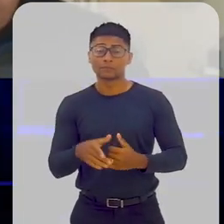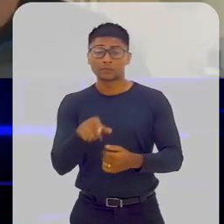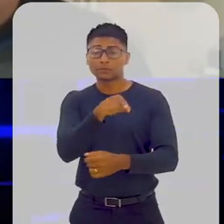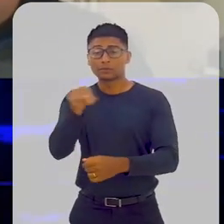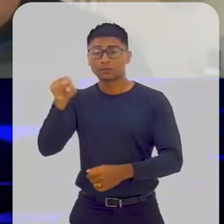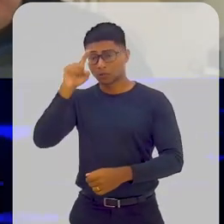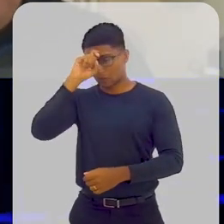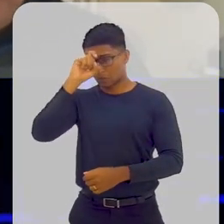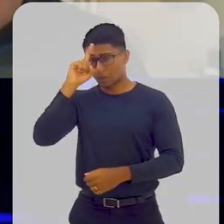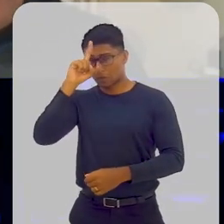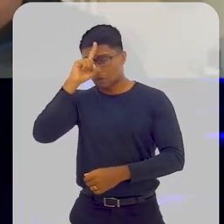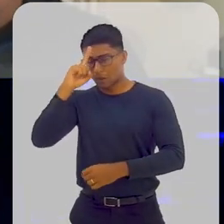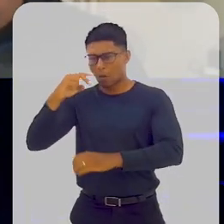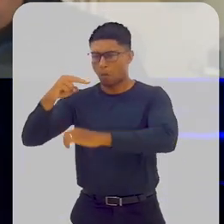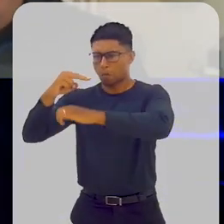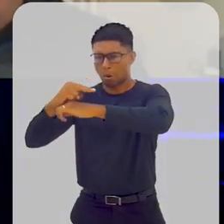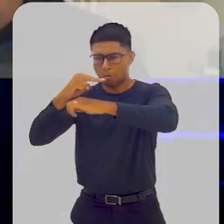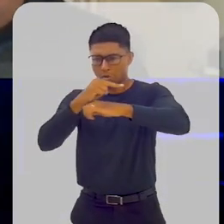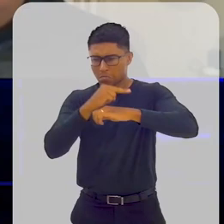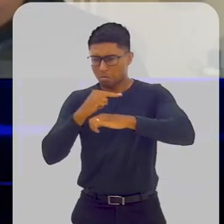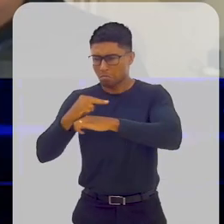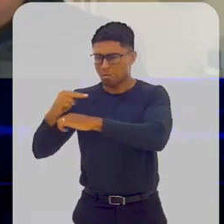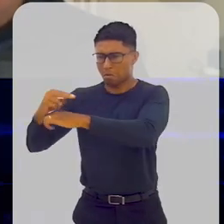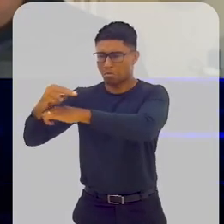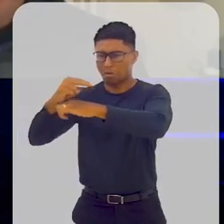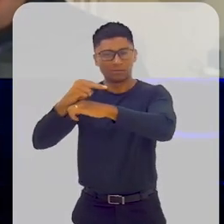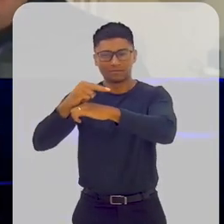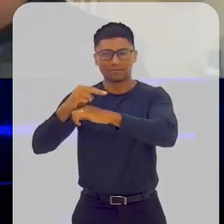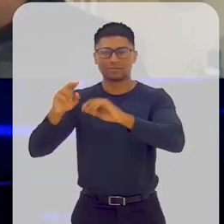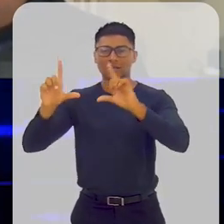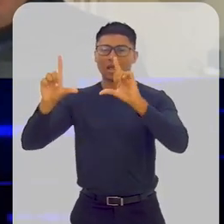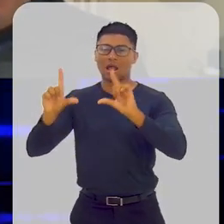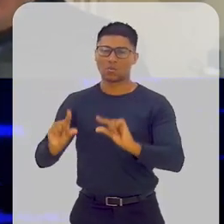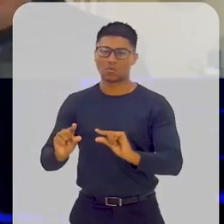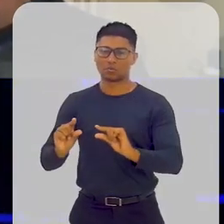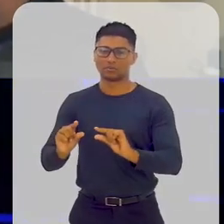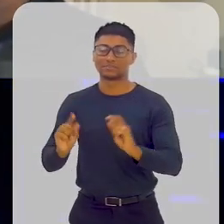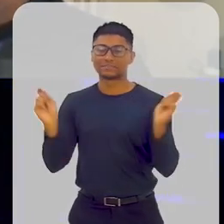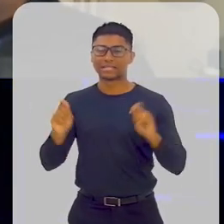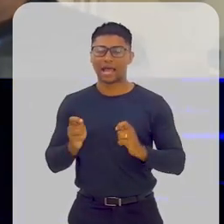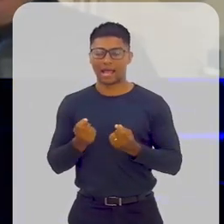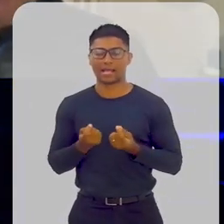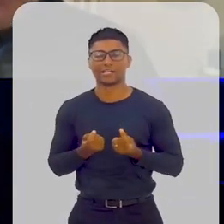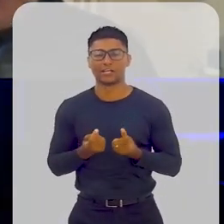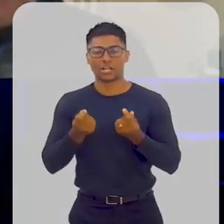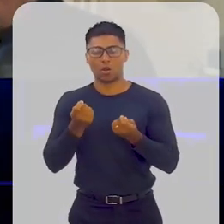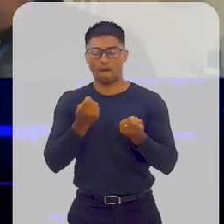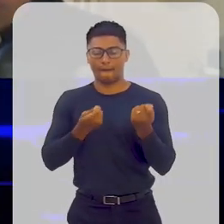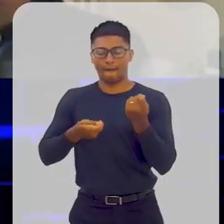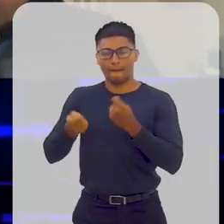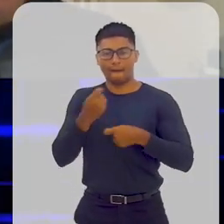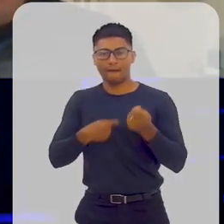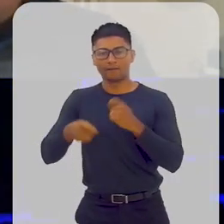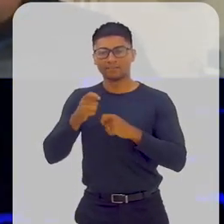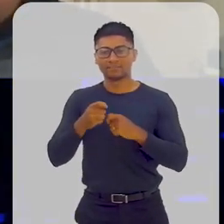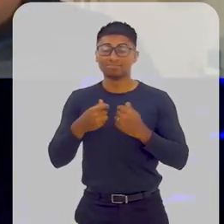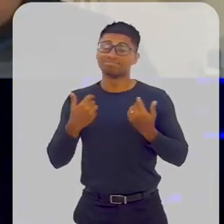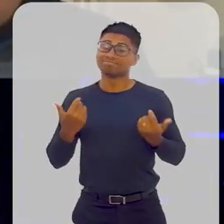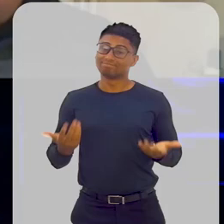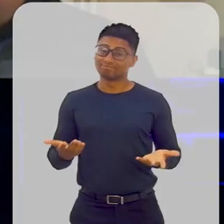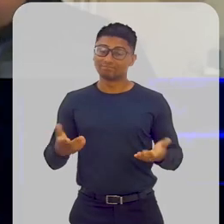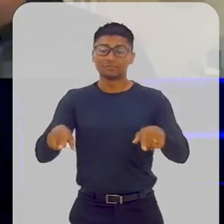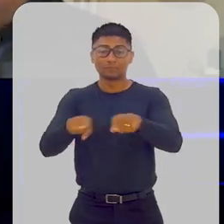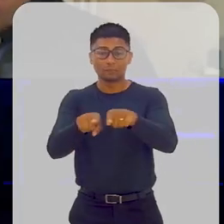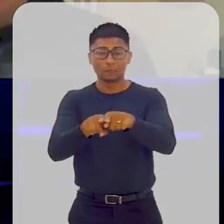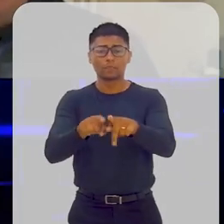como é que diz, os leitos hospitalares, né? Então, esse dinheiro seria empregado nessa situação e automaticamente